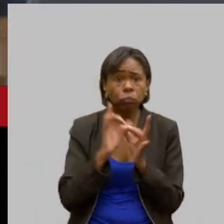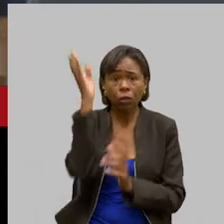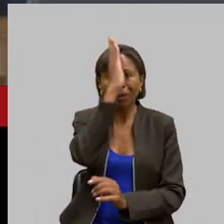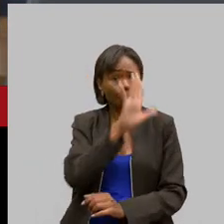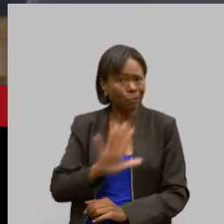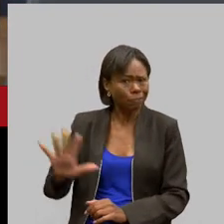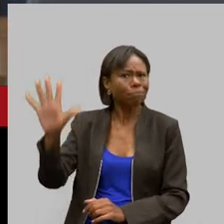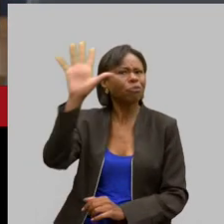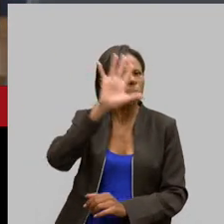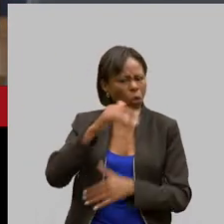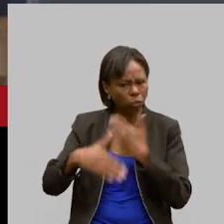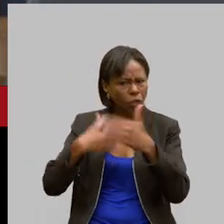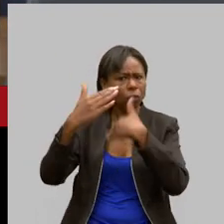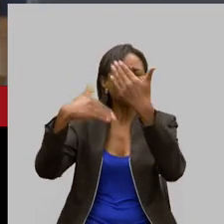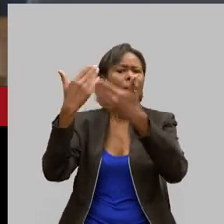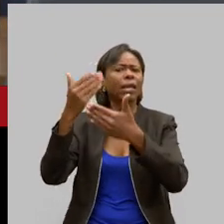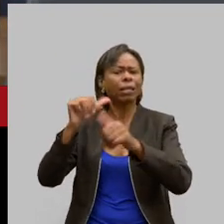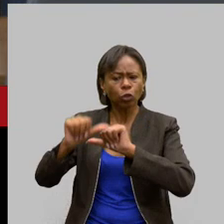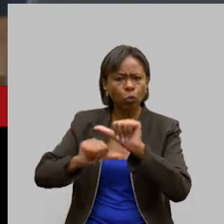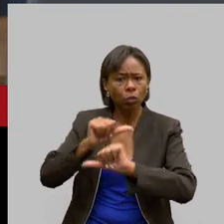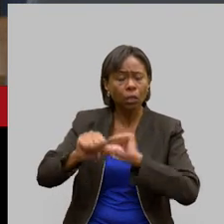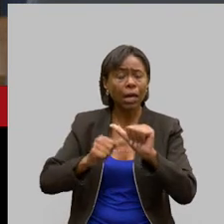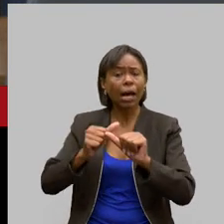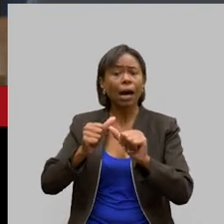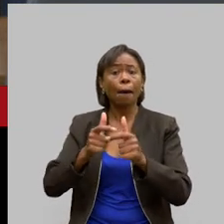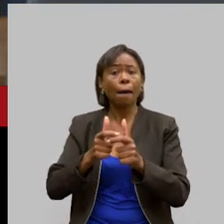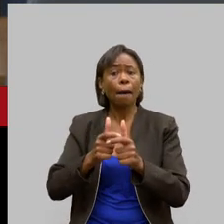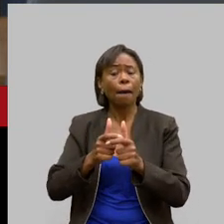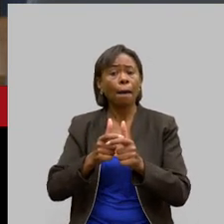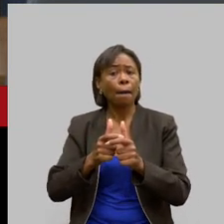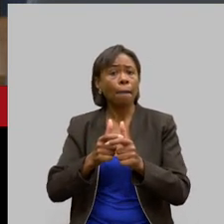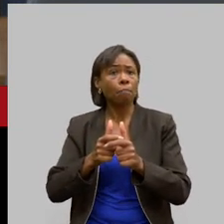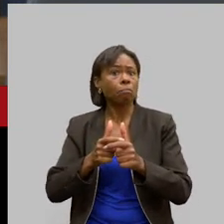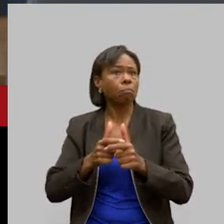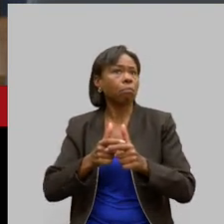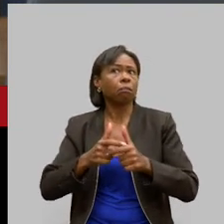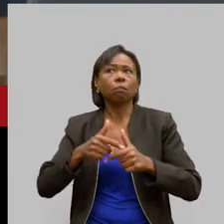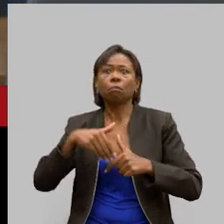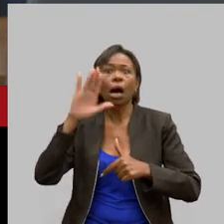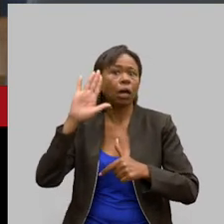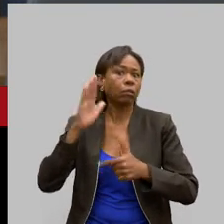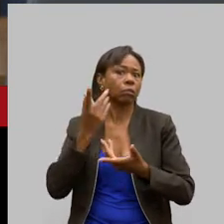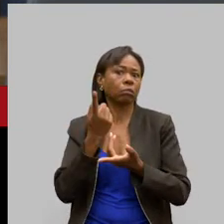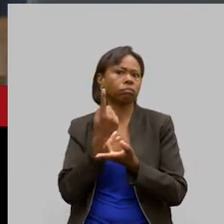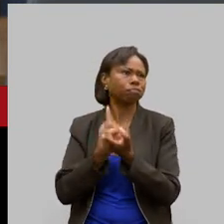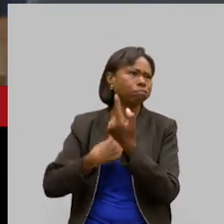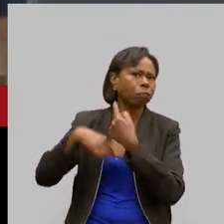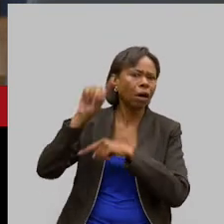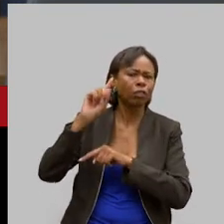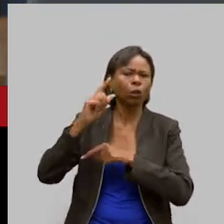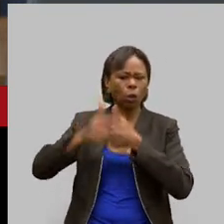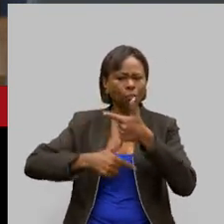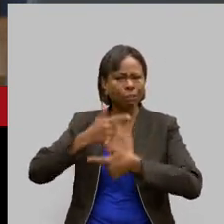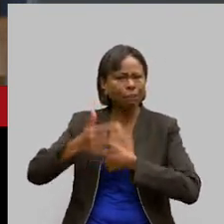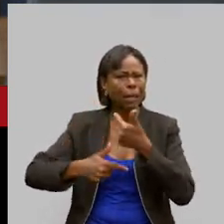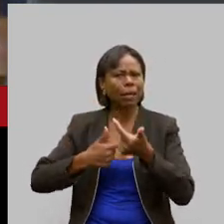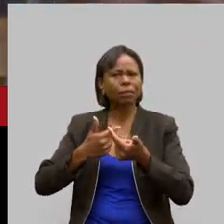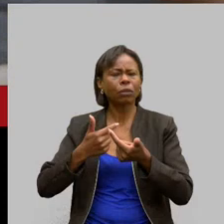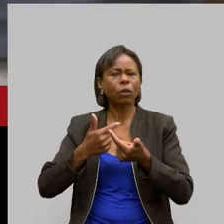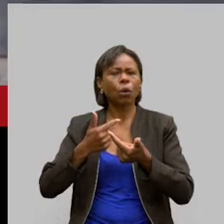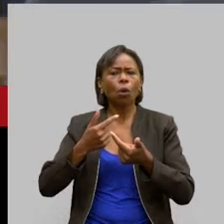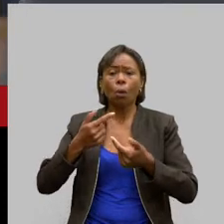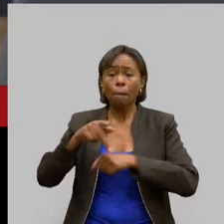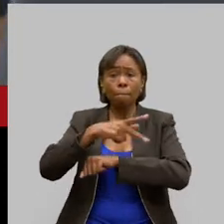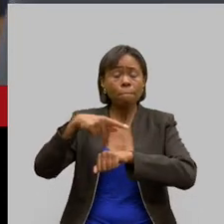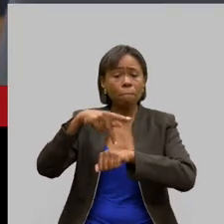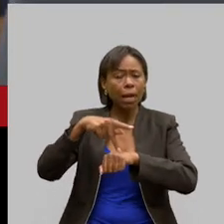desenvolvimento para que pudesse aumentar a sua eficiência produtiva ser um país tem uma política de eh ganho de